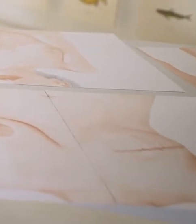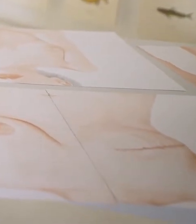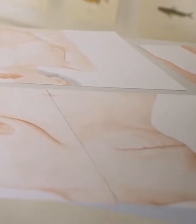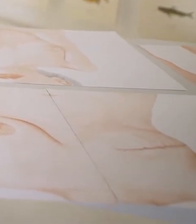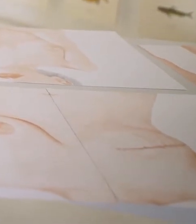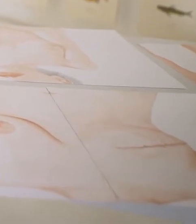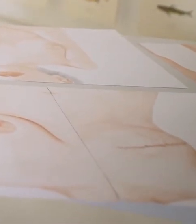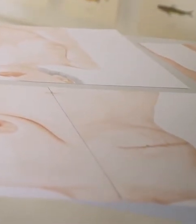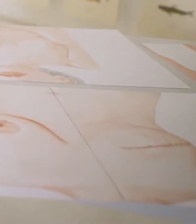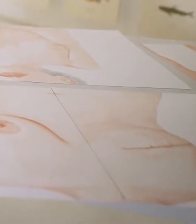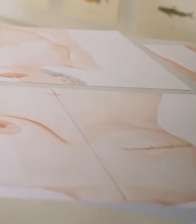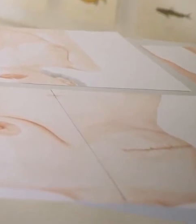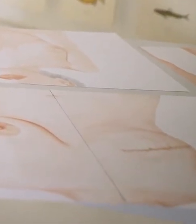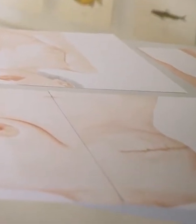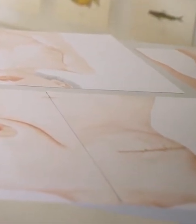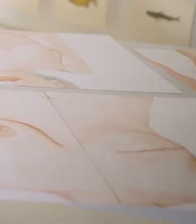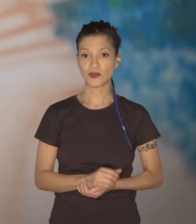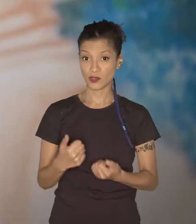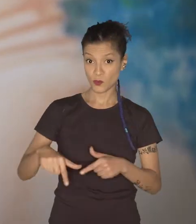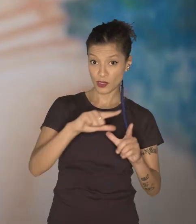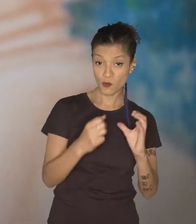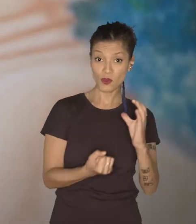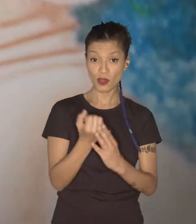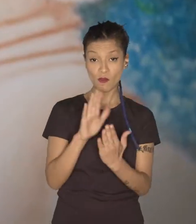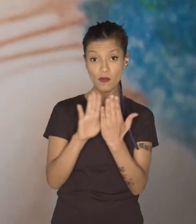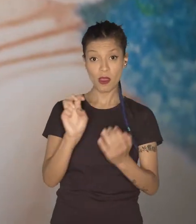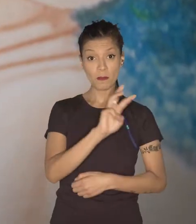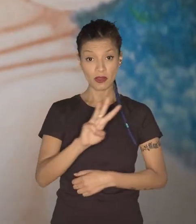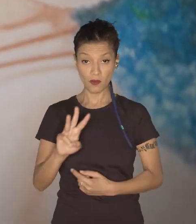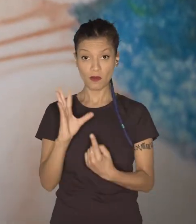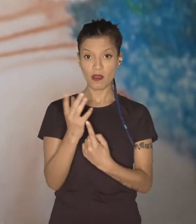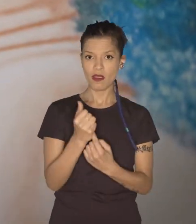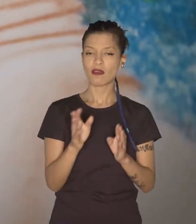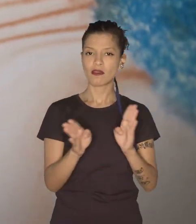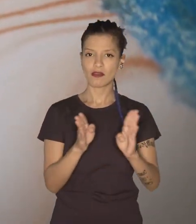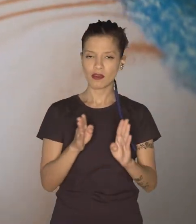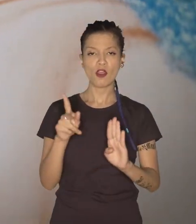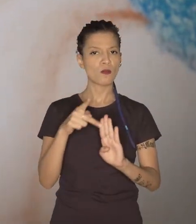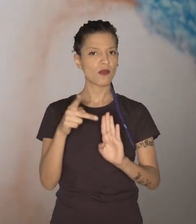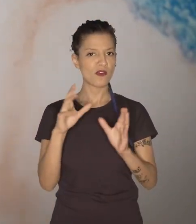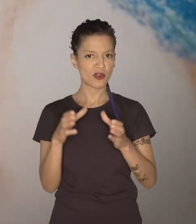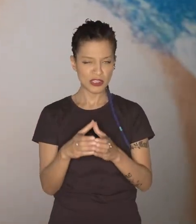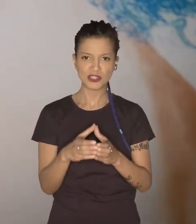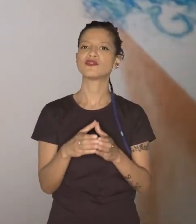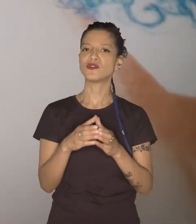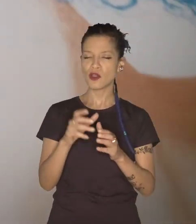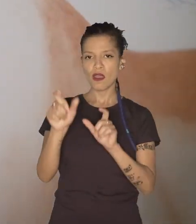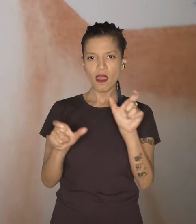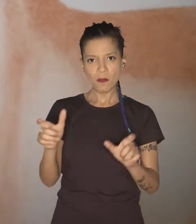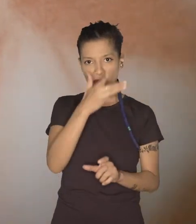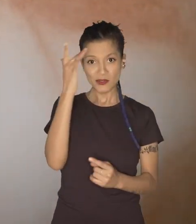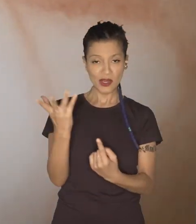de corpos nus, como seios, barriga, nuca, costas e pés. O Itaú Cultural criou a plataforma Arte, Acesso, um